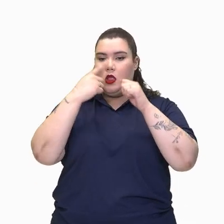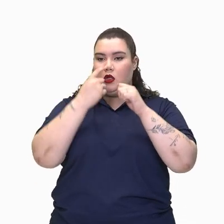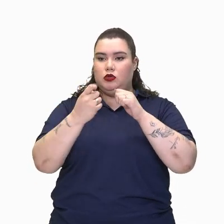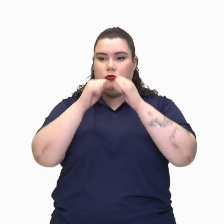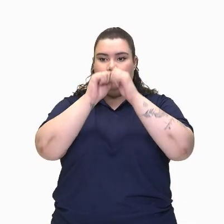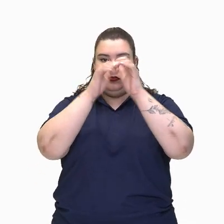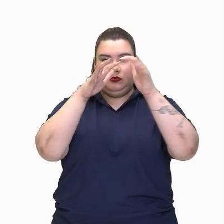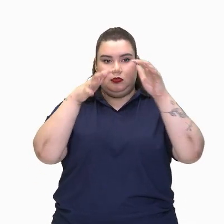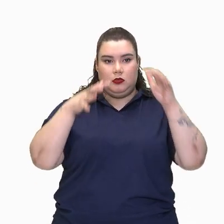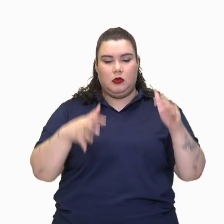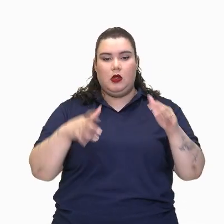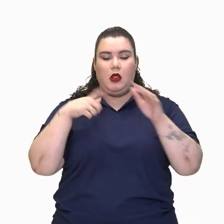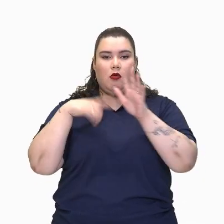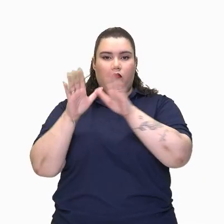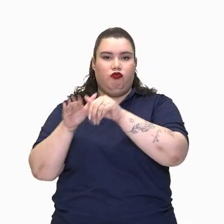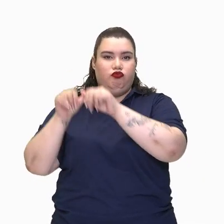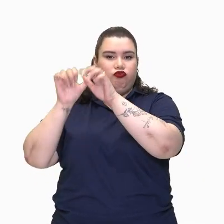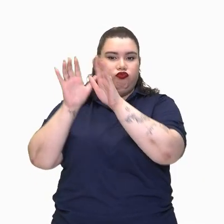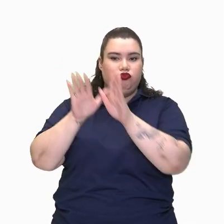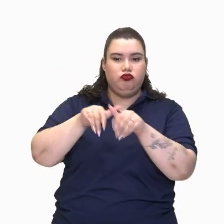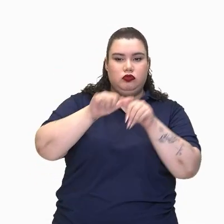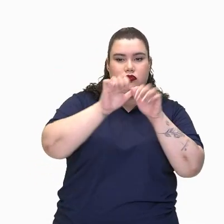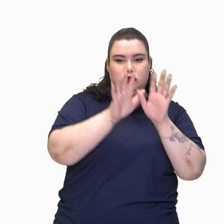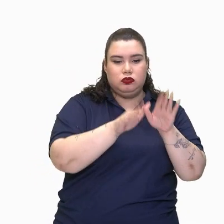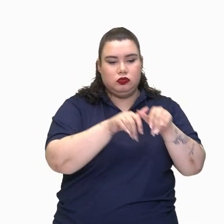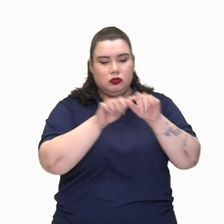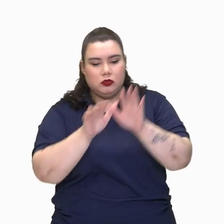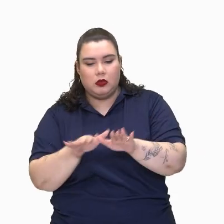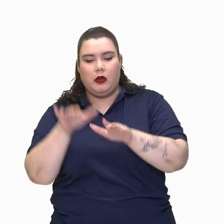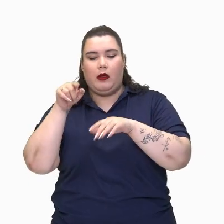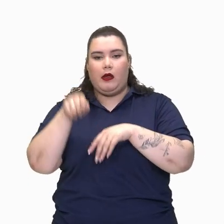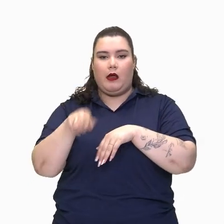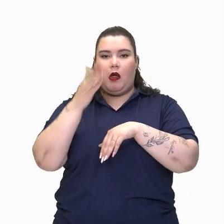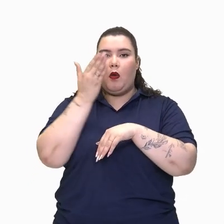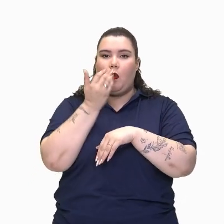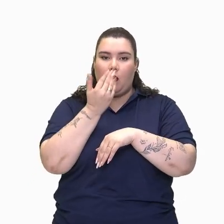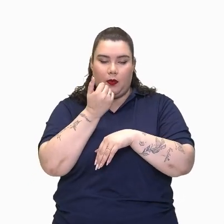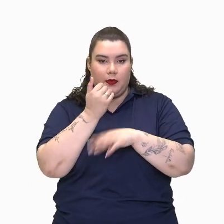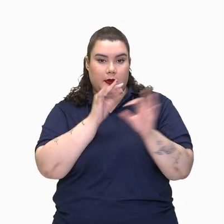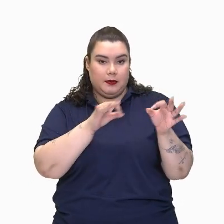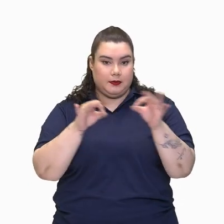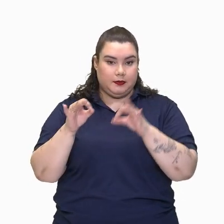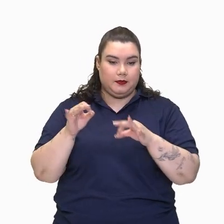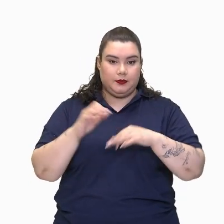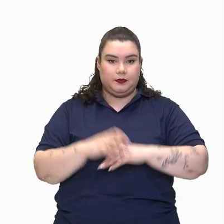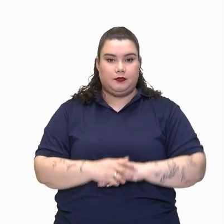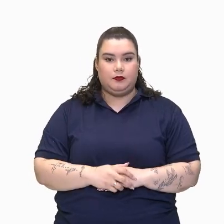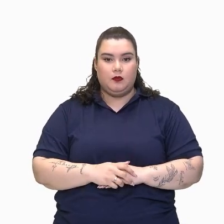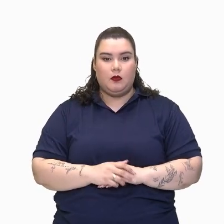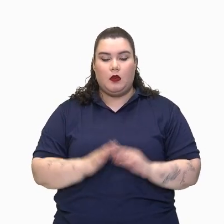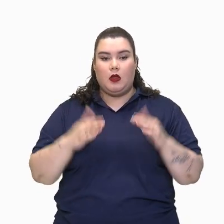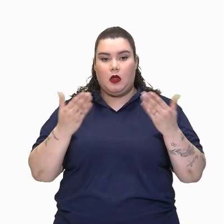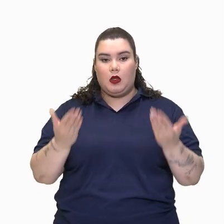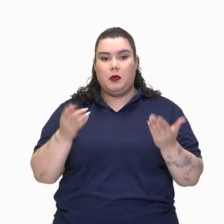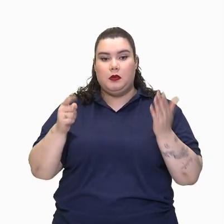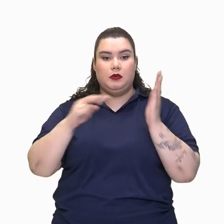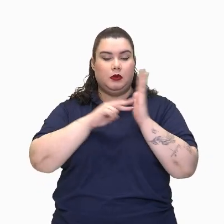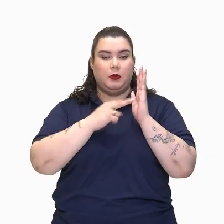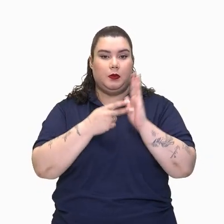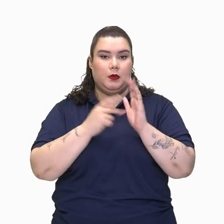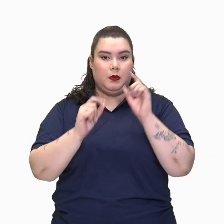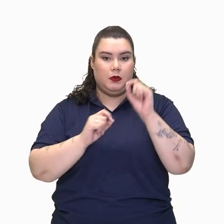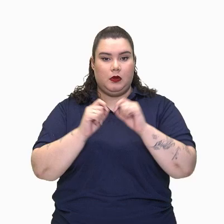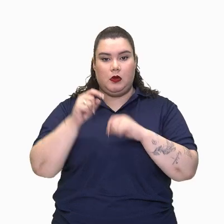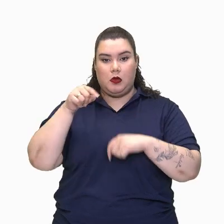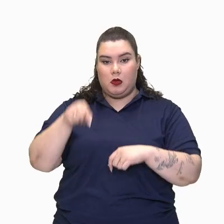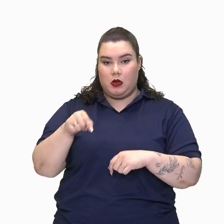vários urubus ali voando, porque é exatamente onde ele vai buscar o seu alimento. Né? Então, nesse caso, o